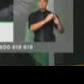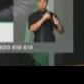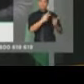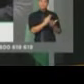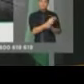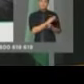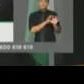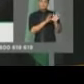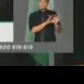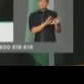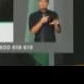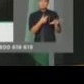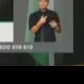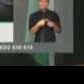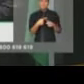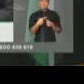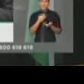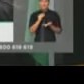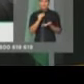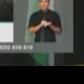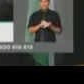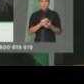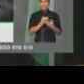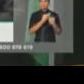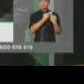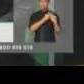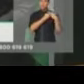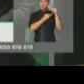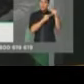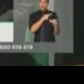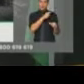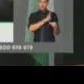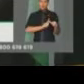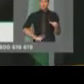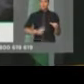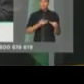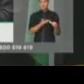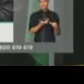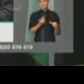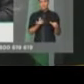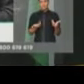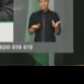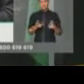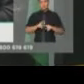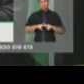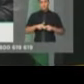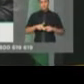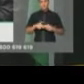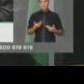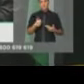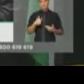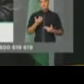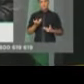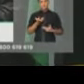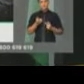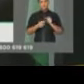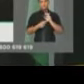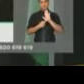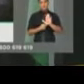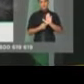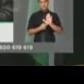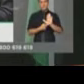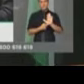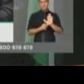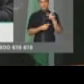governo irresponsável, inconsequente, né, insensível. Tá, eu quero aqui, nosso deputado Gonzaga